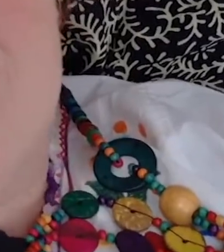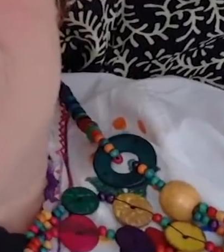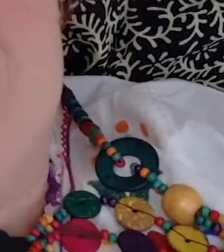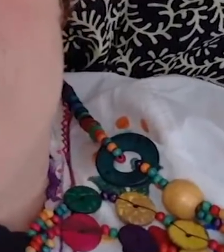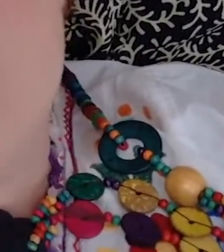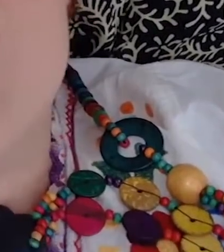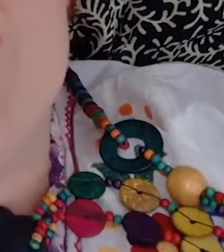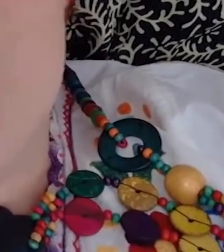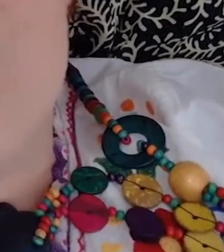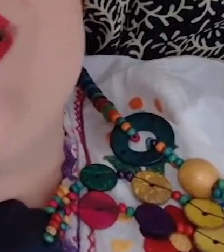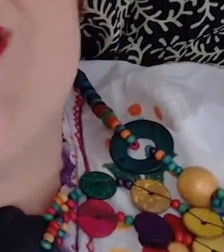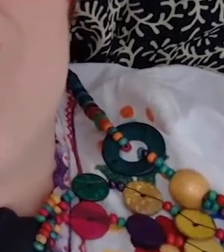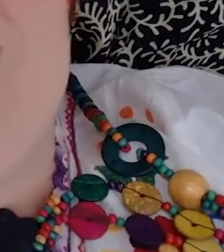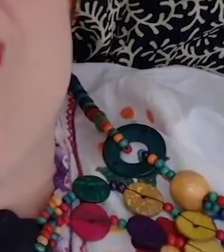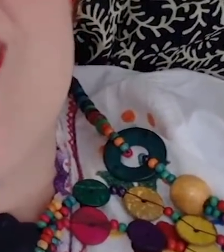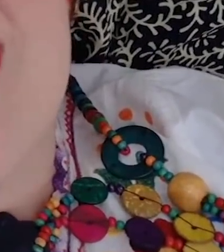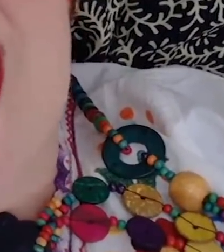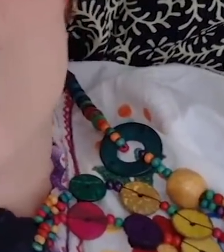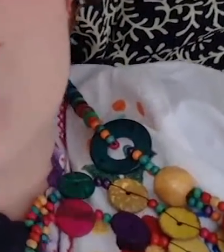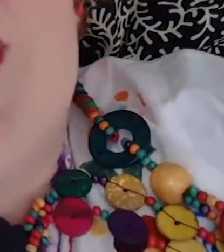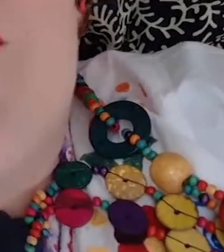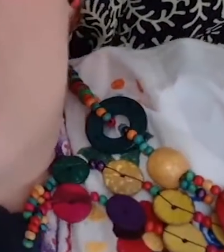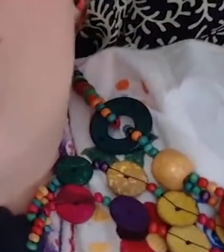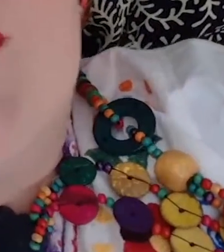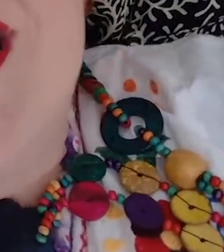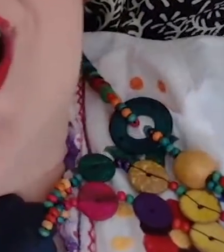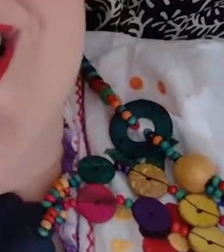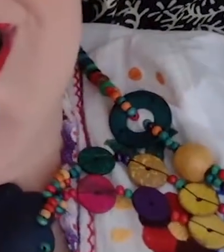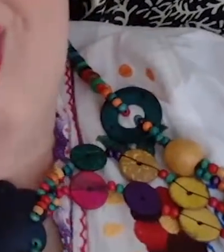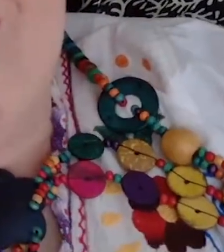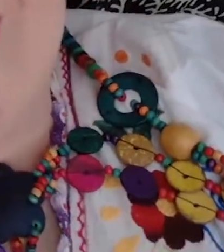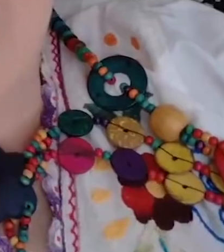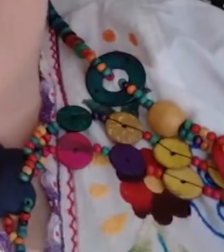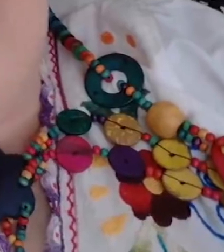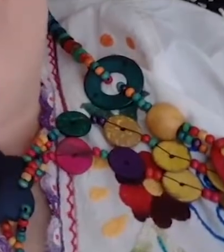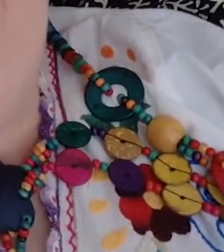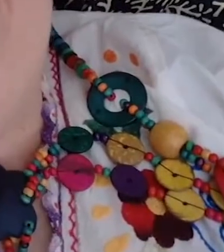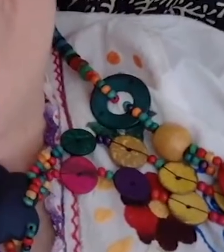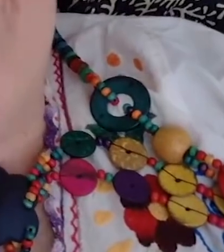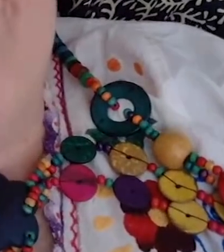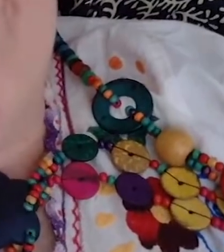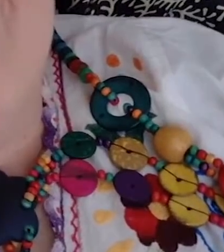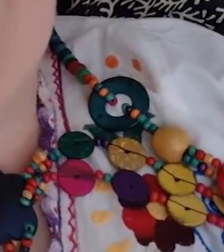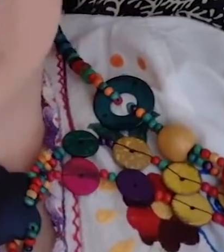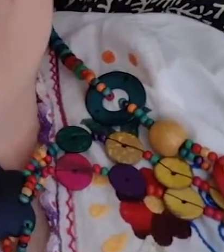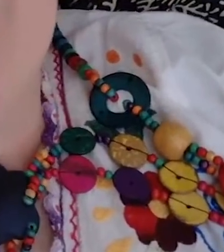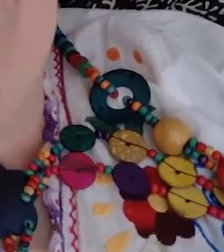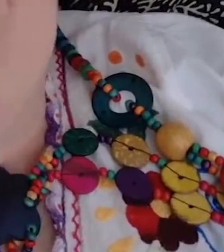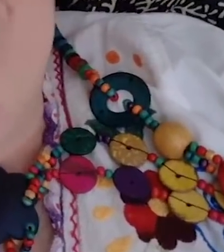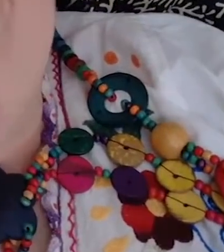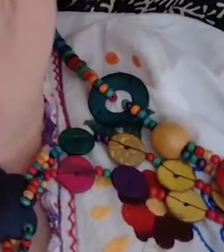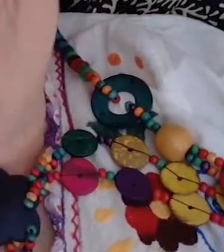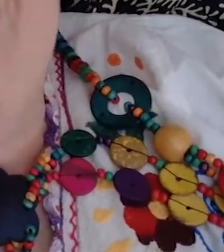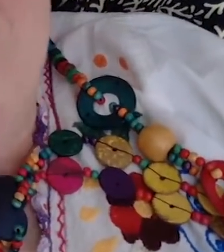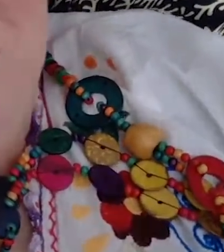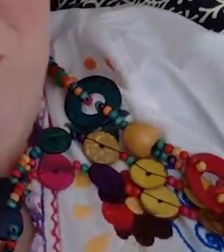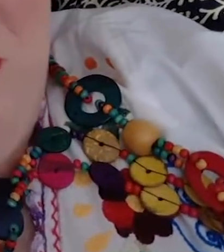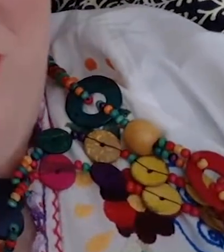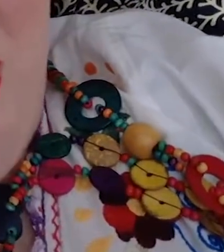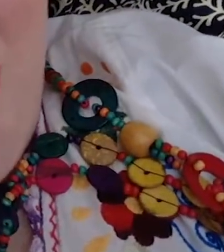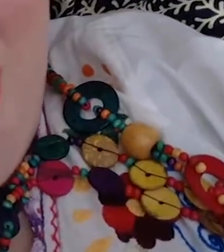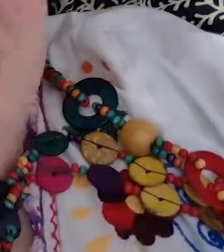escutem, consigam perceber a possível musicalidade nas palavras de Cecília